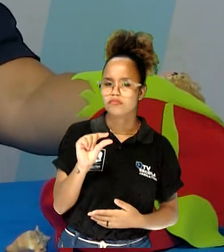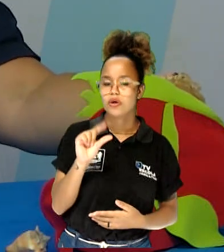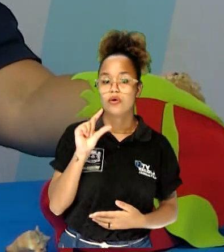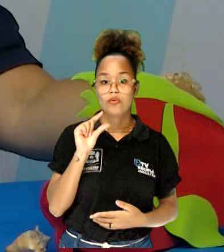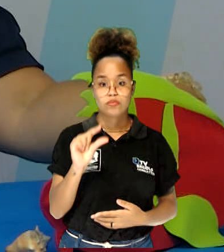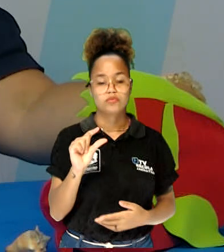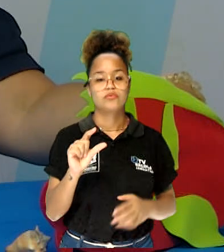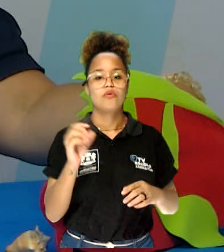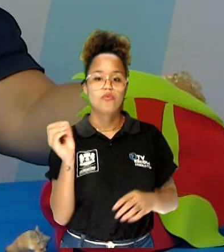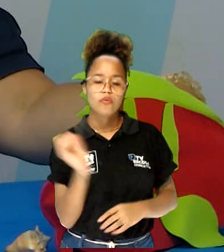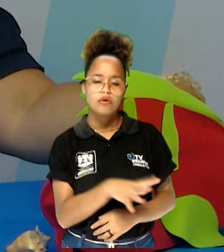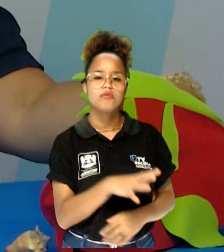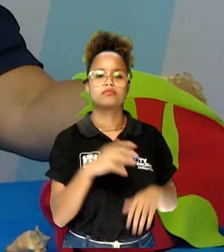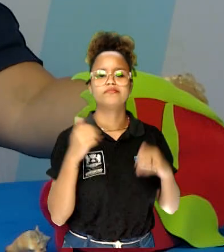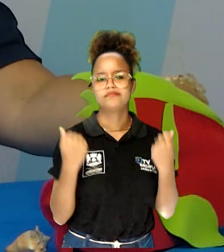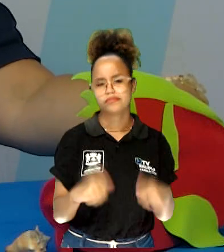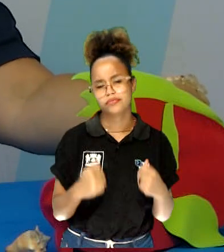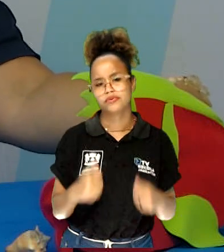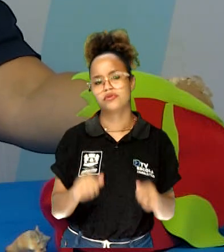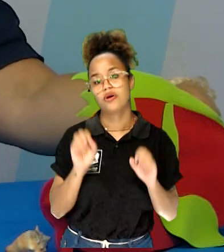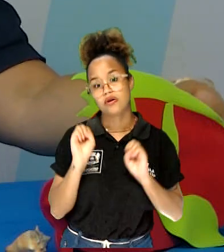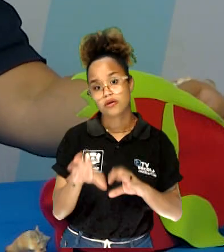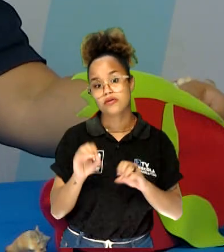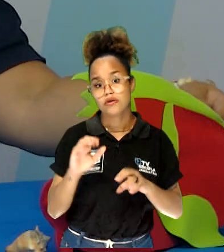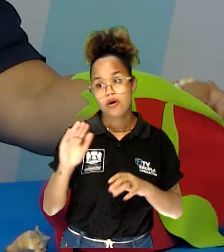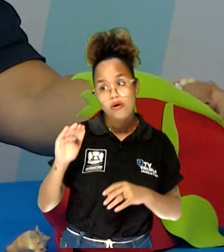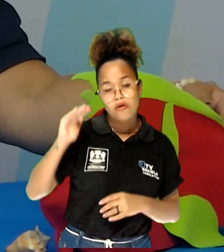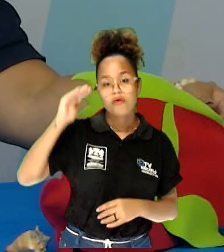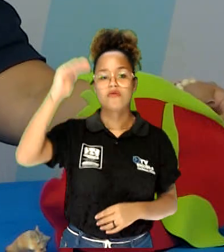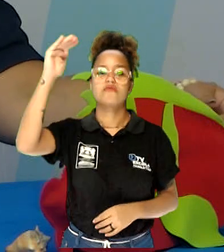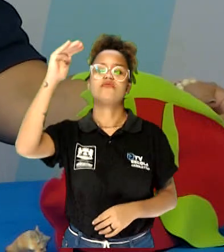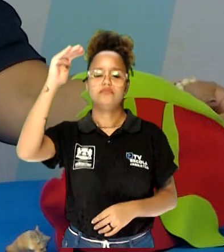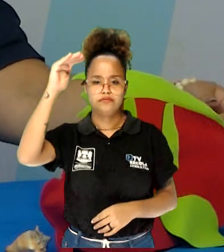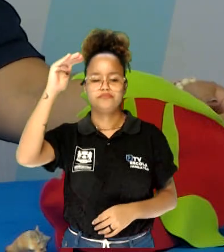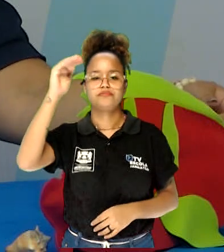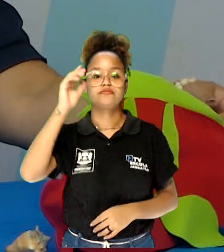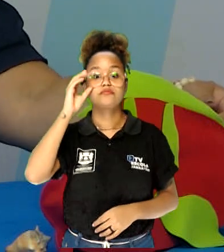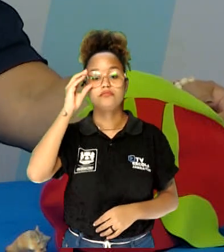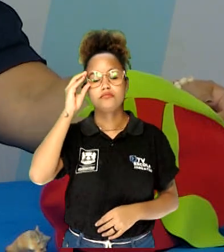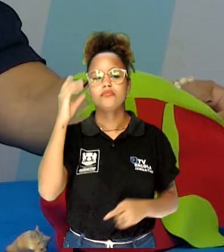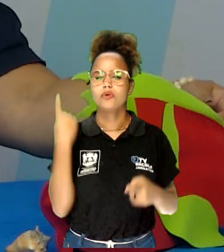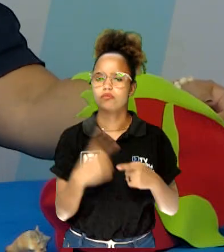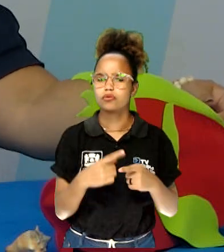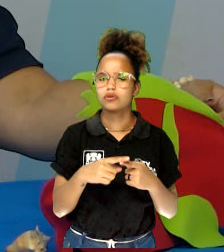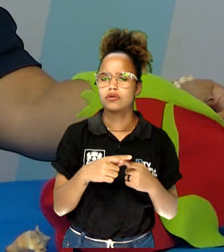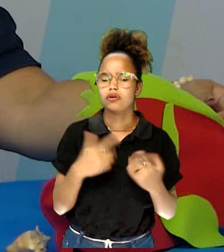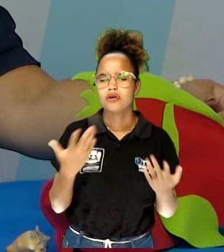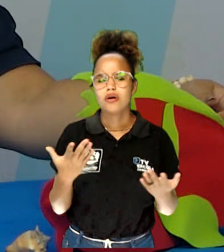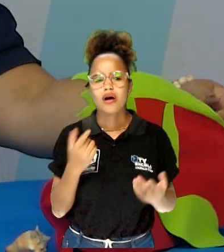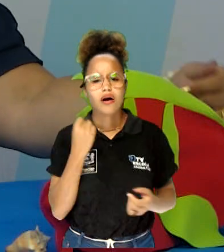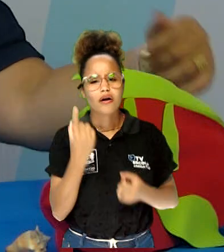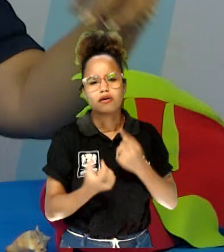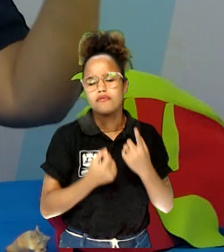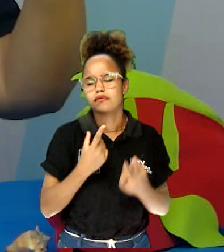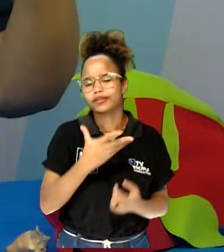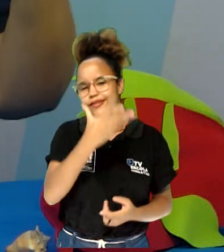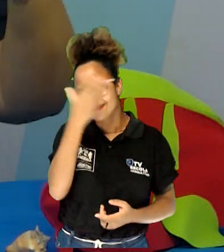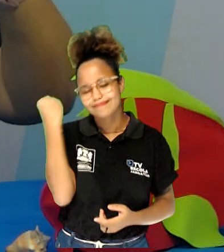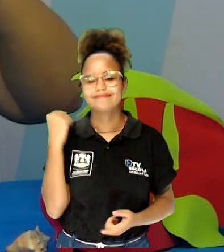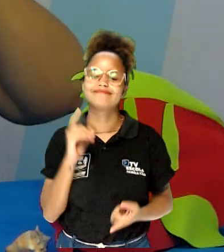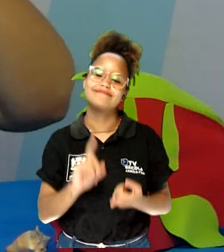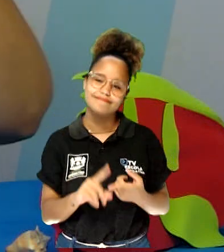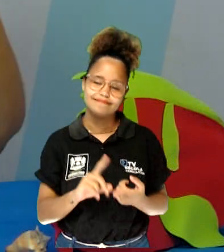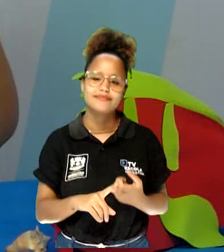a gente precisa ensinar os adultos que estão ao nosso redor, porque às vezes eles esquecem também. Então, quando vê